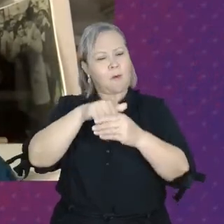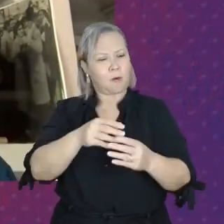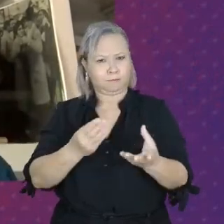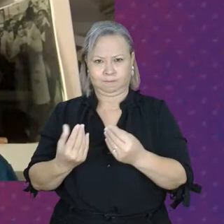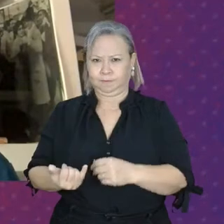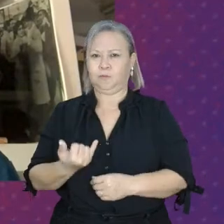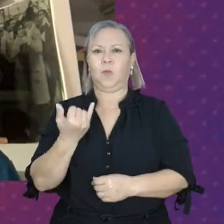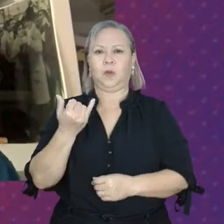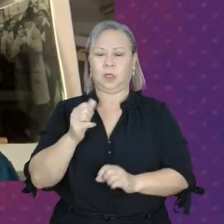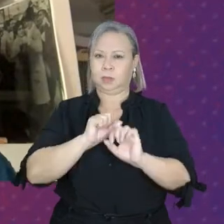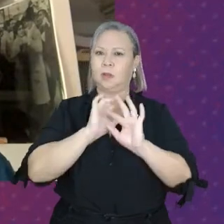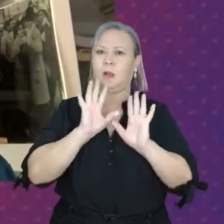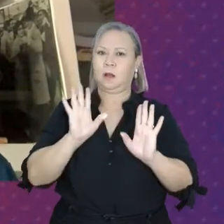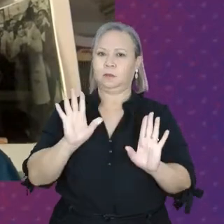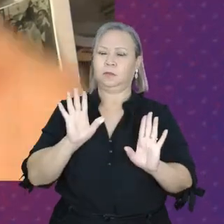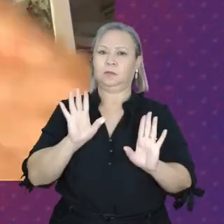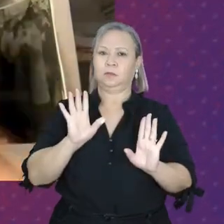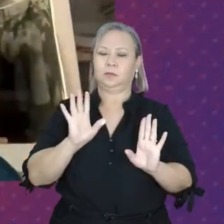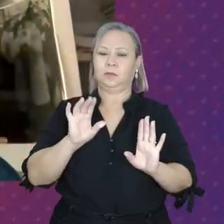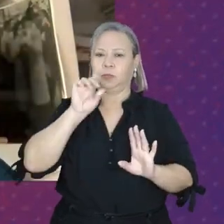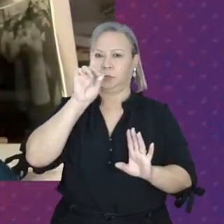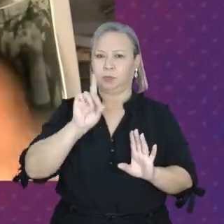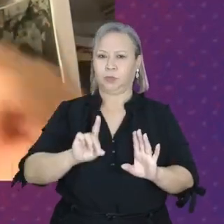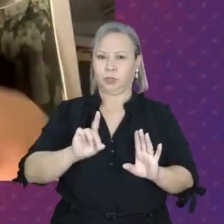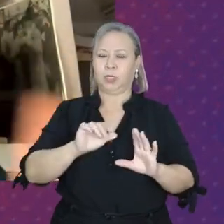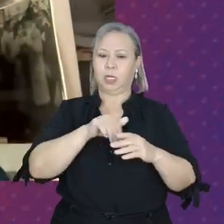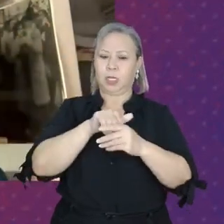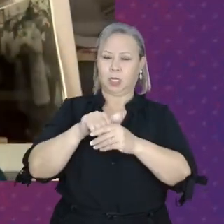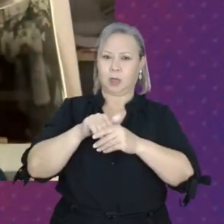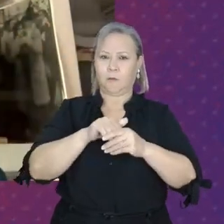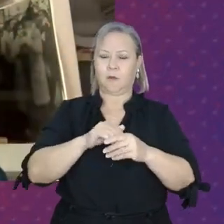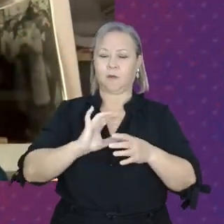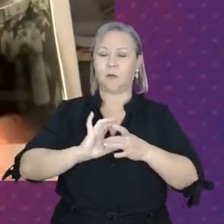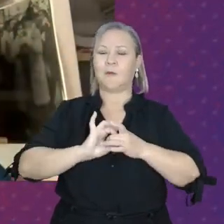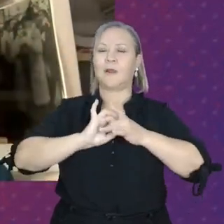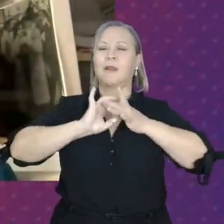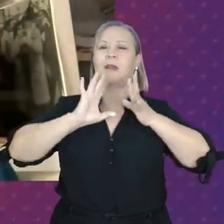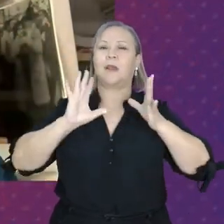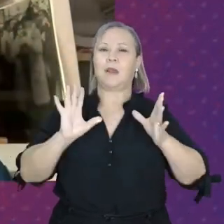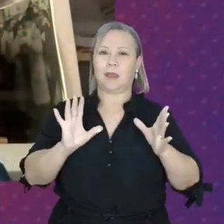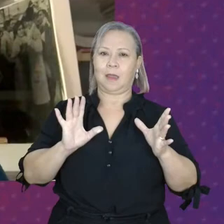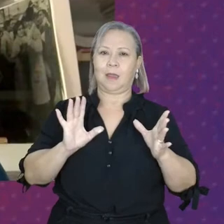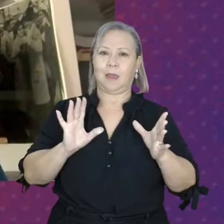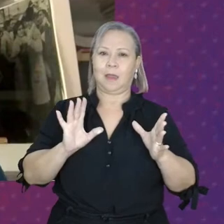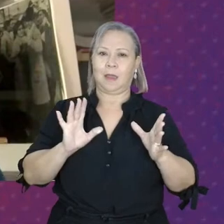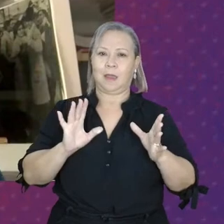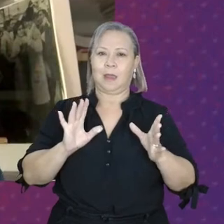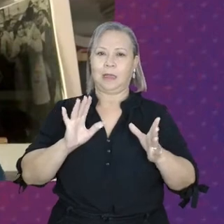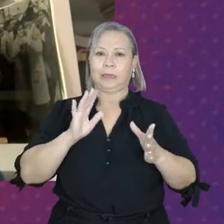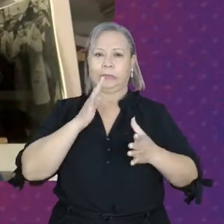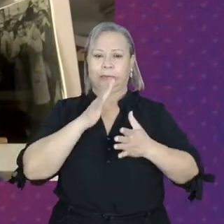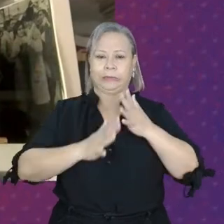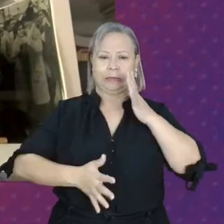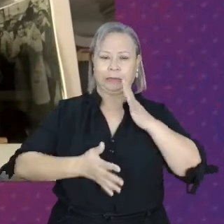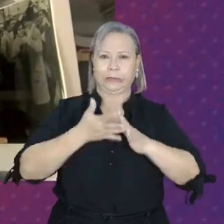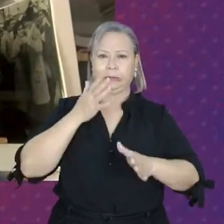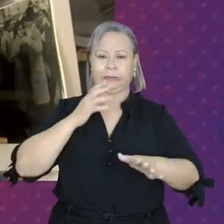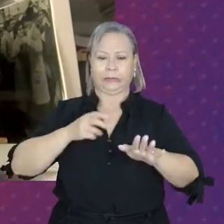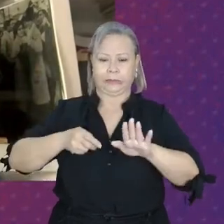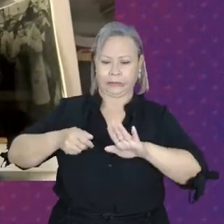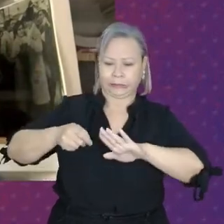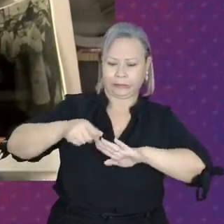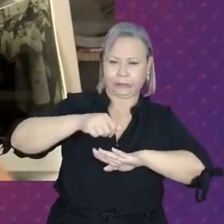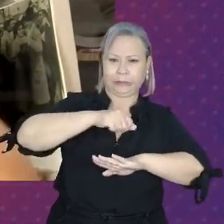importante. O direito ao voto livre, sem trapaça, sem fake news,